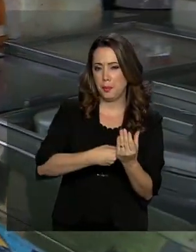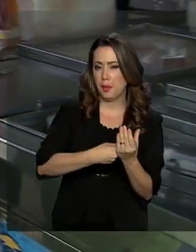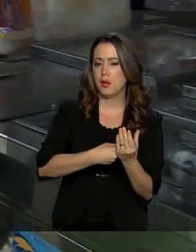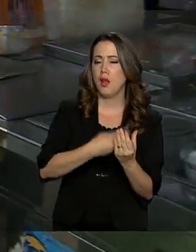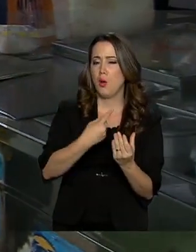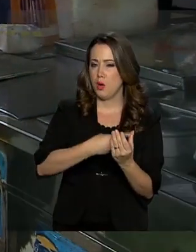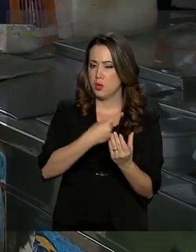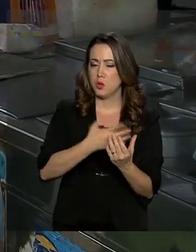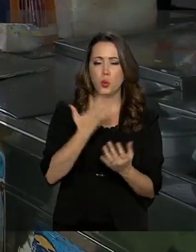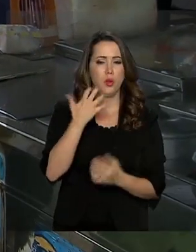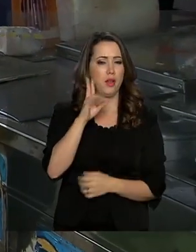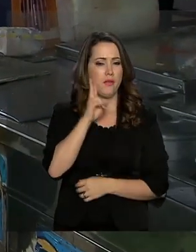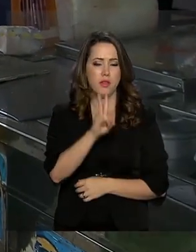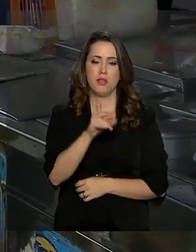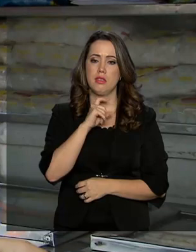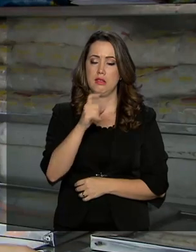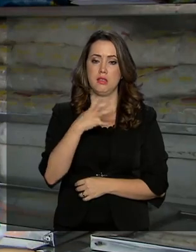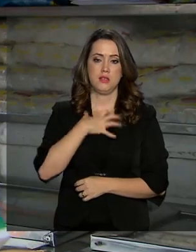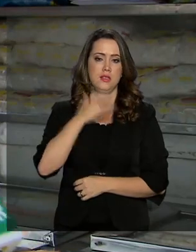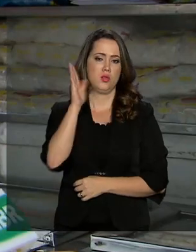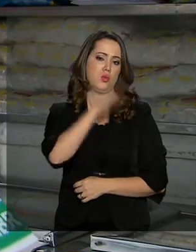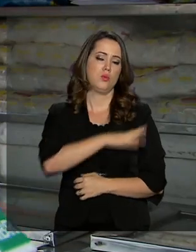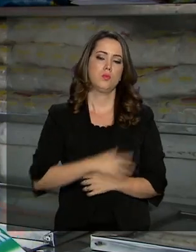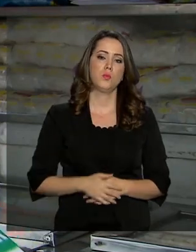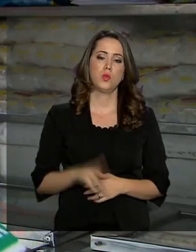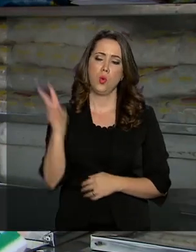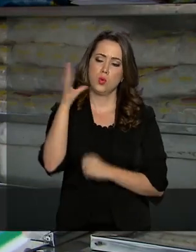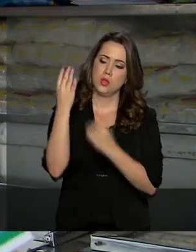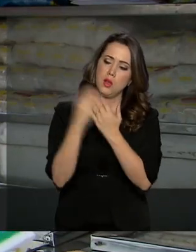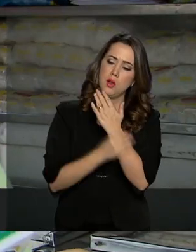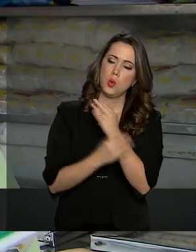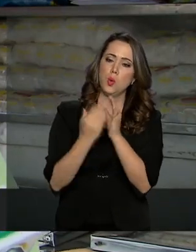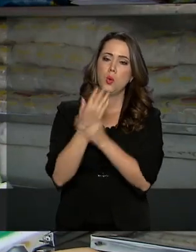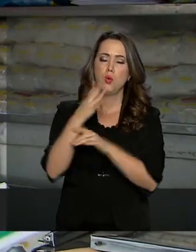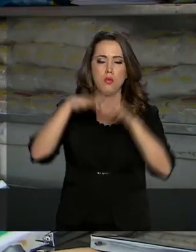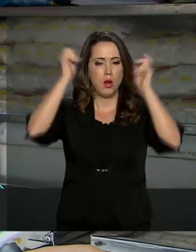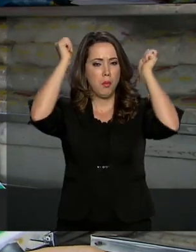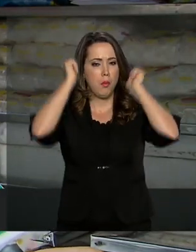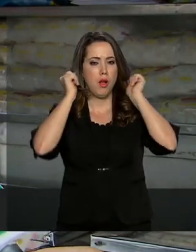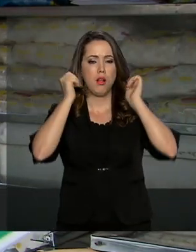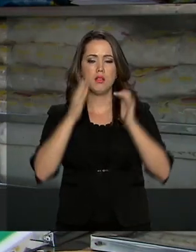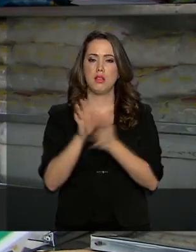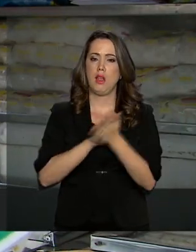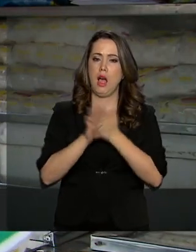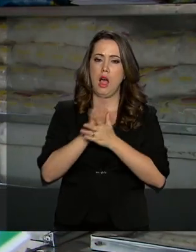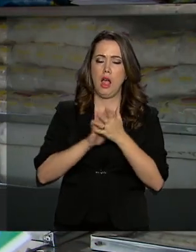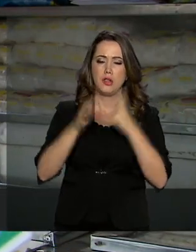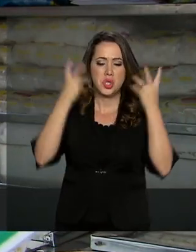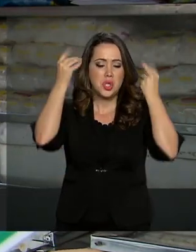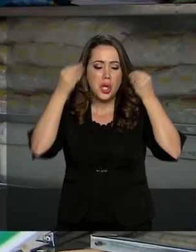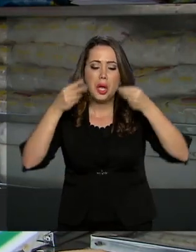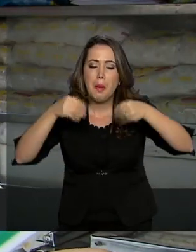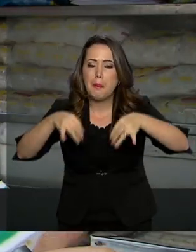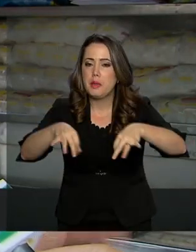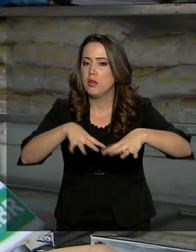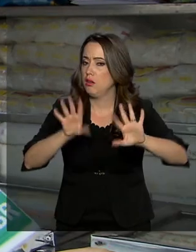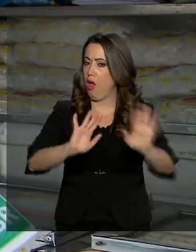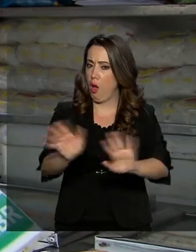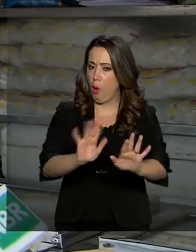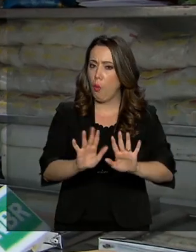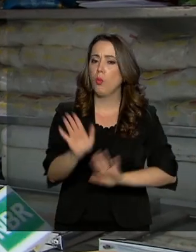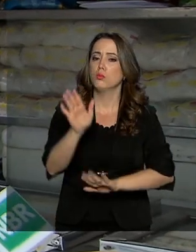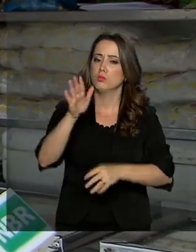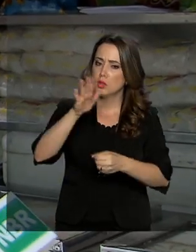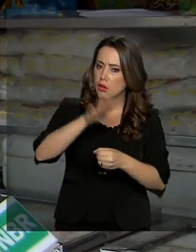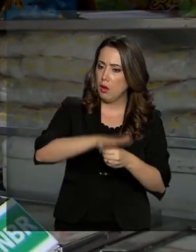Não quer ver cliente nenhum passando mal. Botar a luva, usar o chapéu. Tudo para não cair cabelo, nem nada, tudo